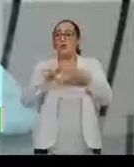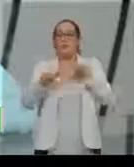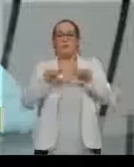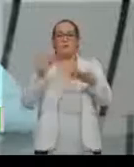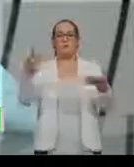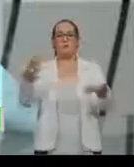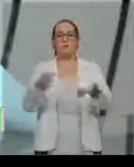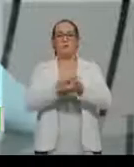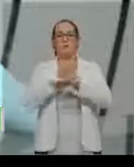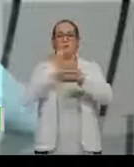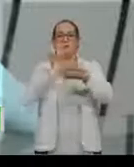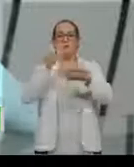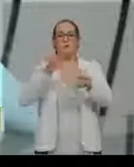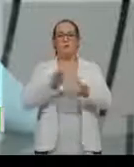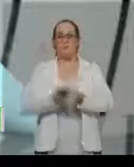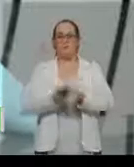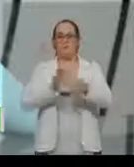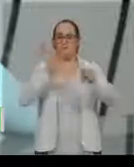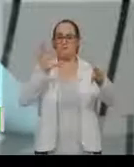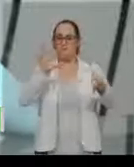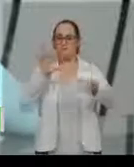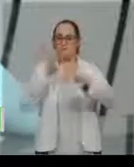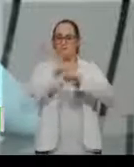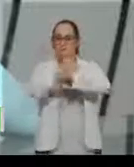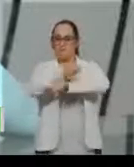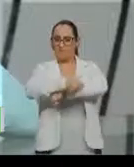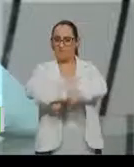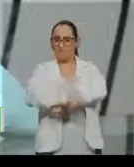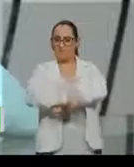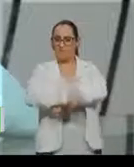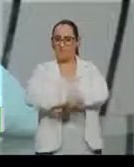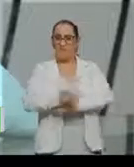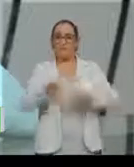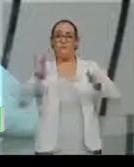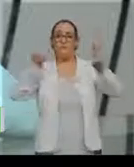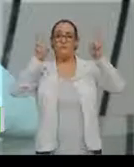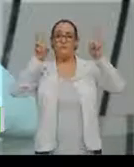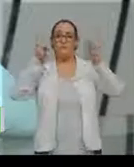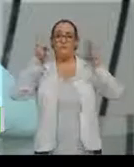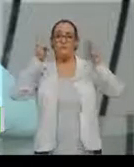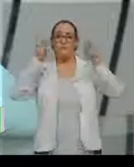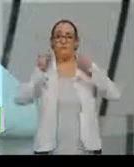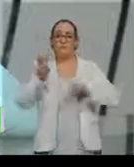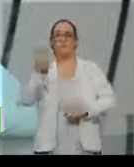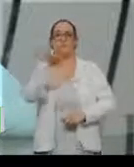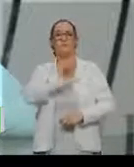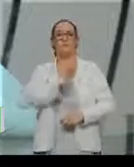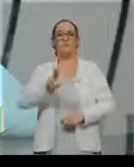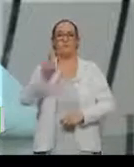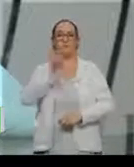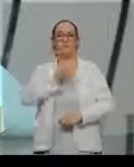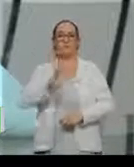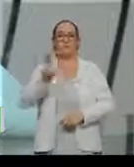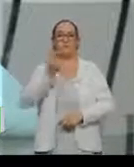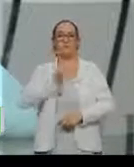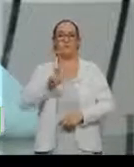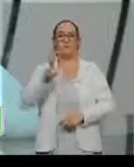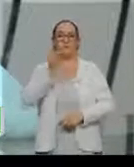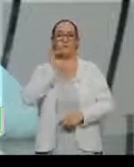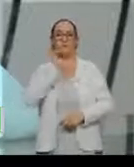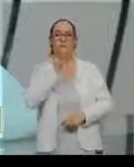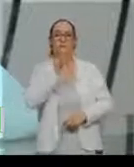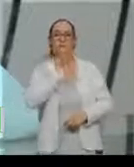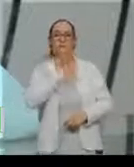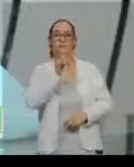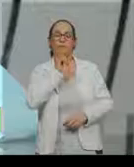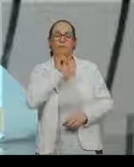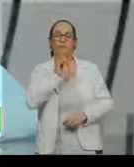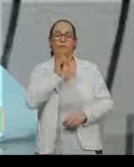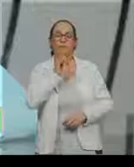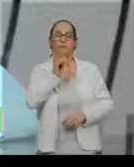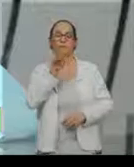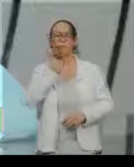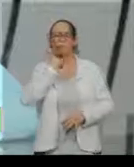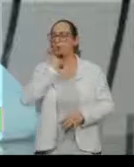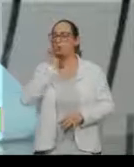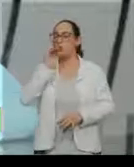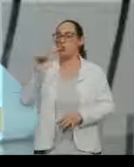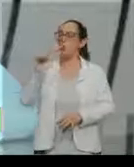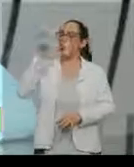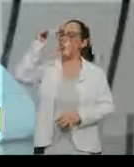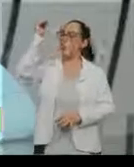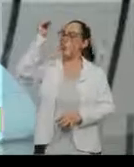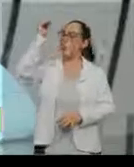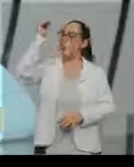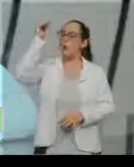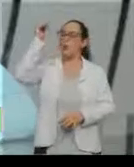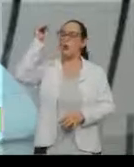por, vamos dizer assim, teorias utilizadas, né, dizendo de uma suposta superioridade dos brancos.